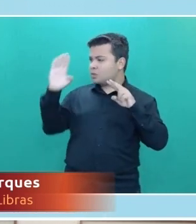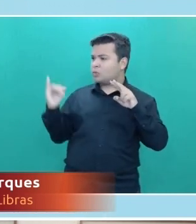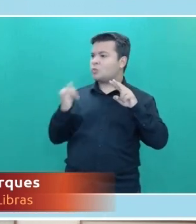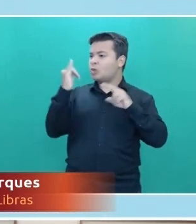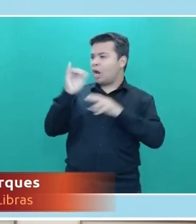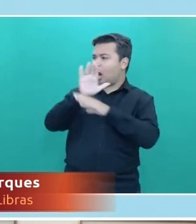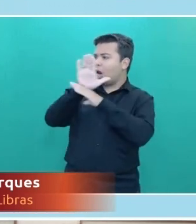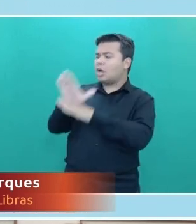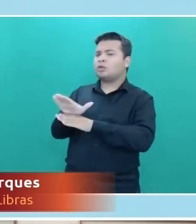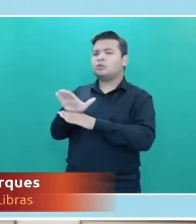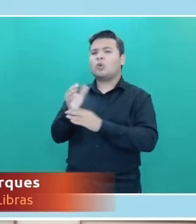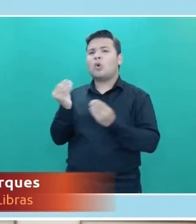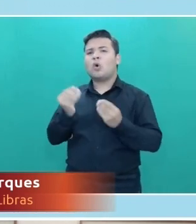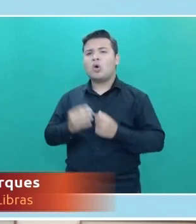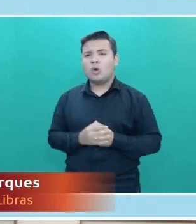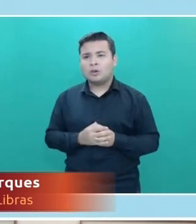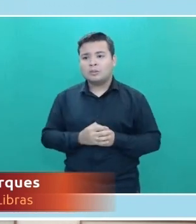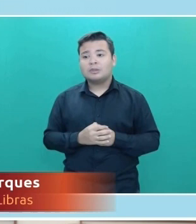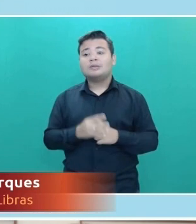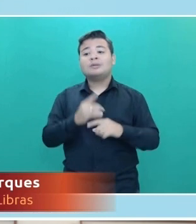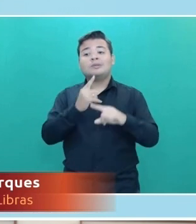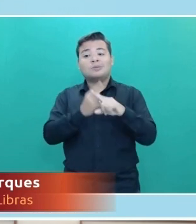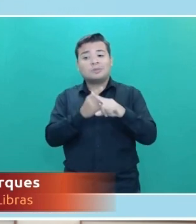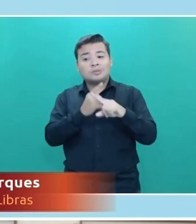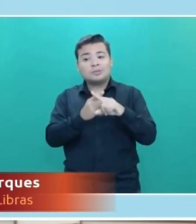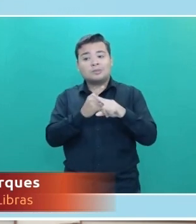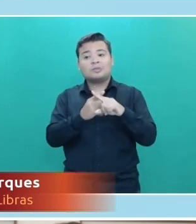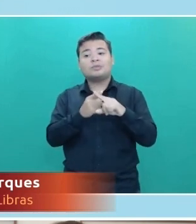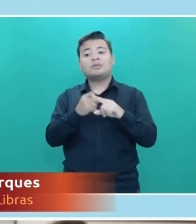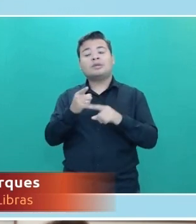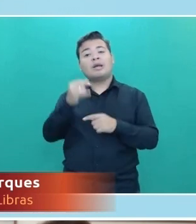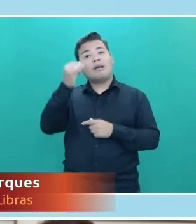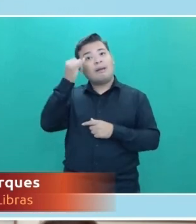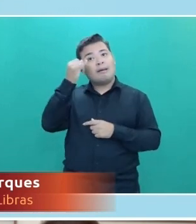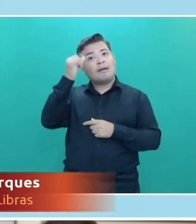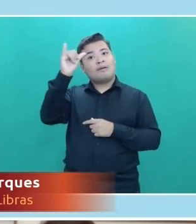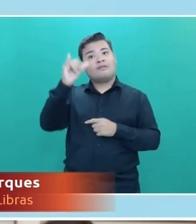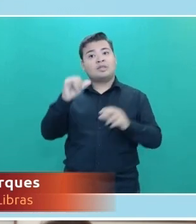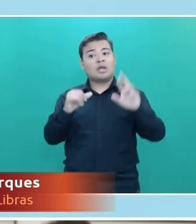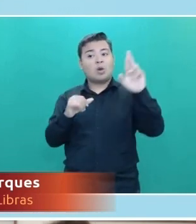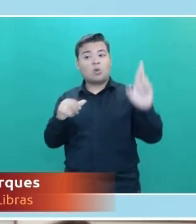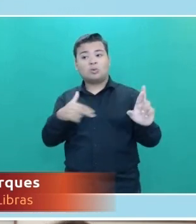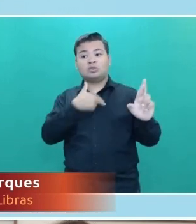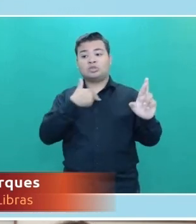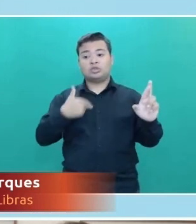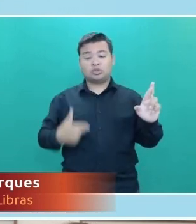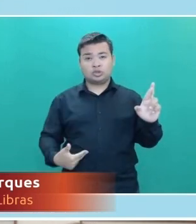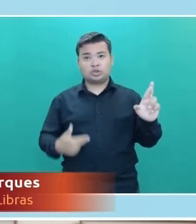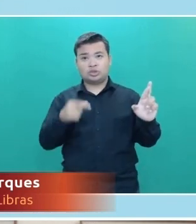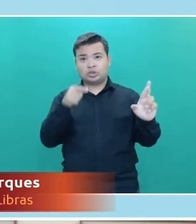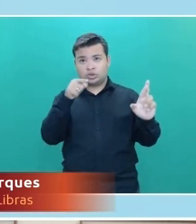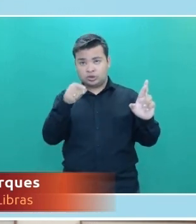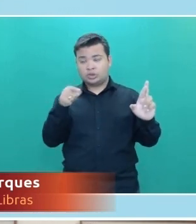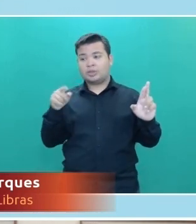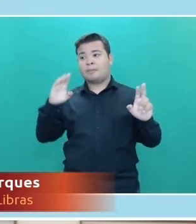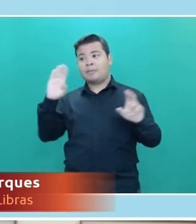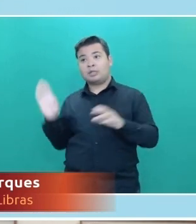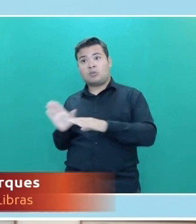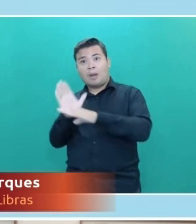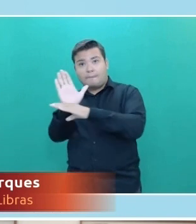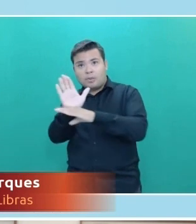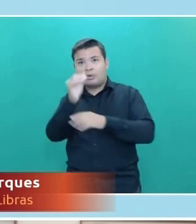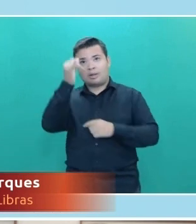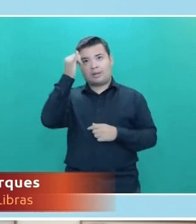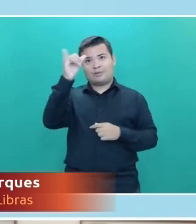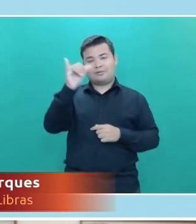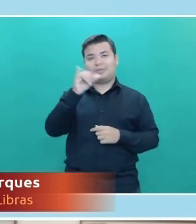Brasil? Justamente para tirar da órbita russa e chinesa o apoio brasileiro. Mas para o Brasil,